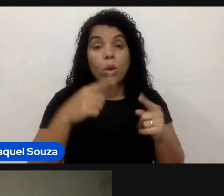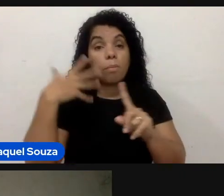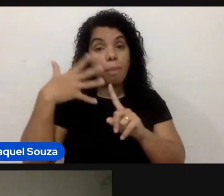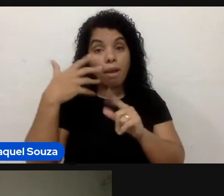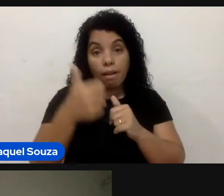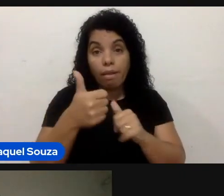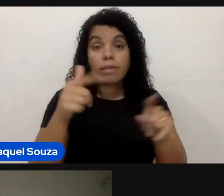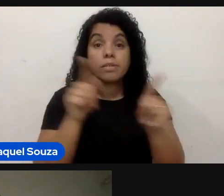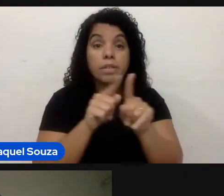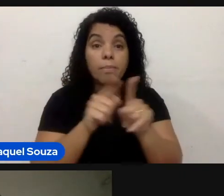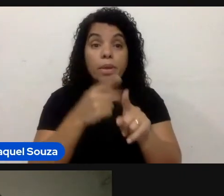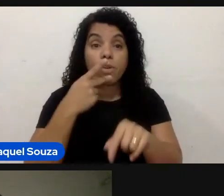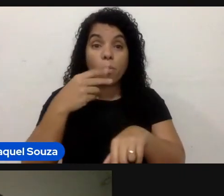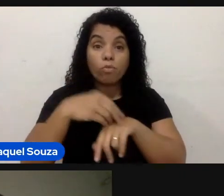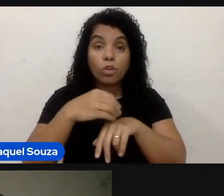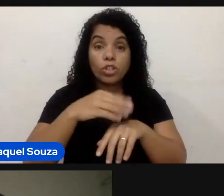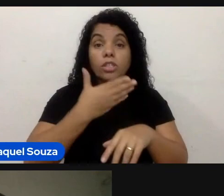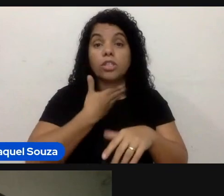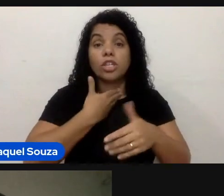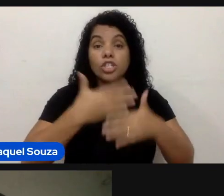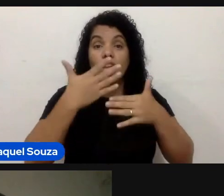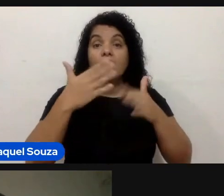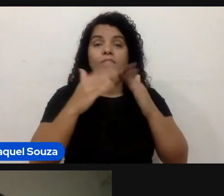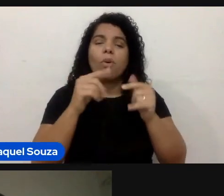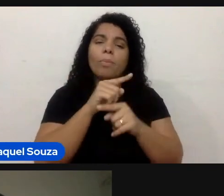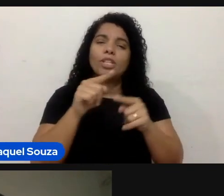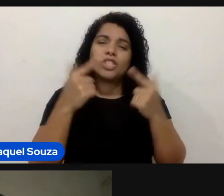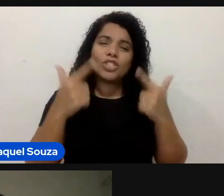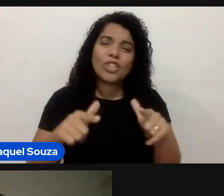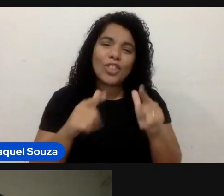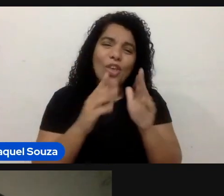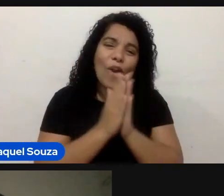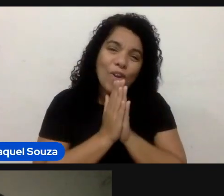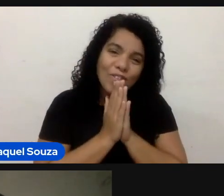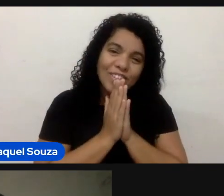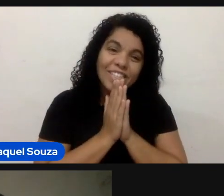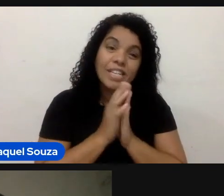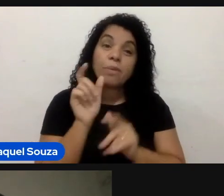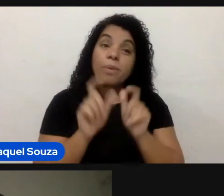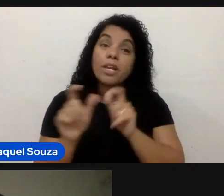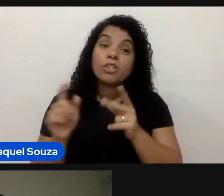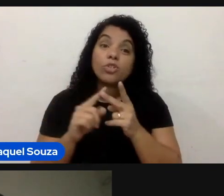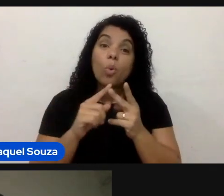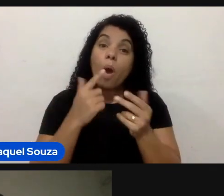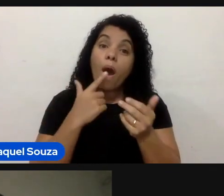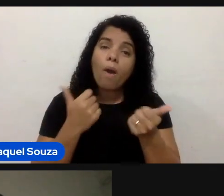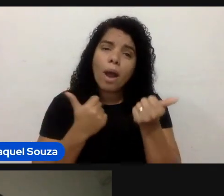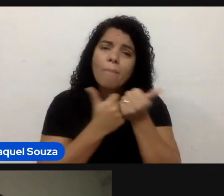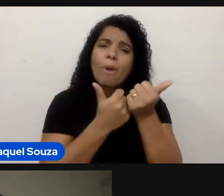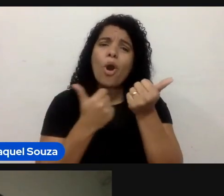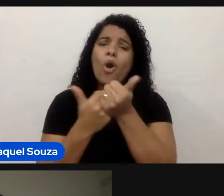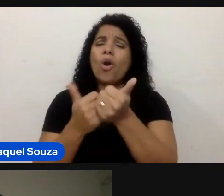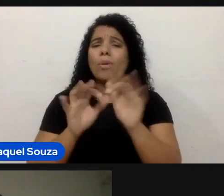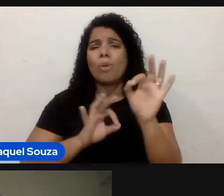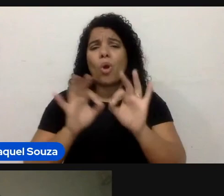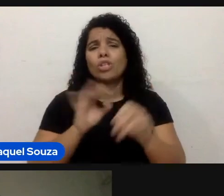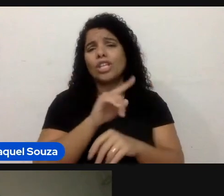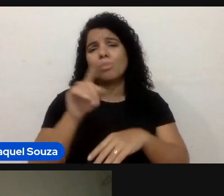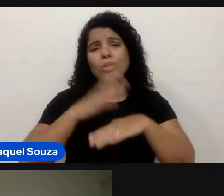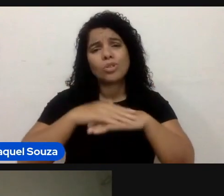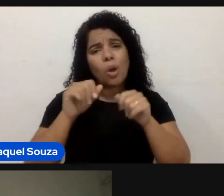como foi dito no chat, vou fazer um pedido de novo aí para o pessoal. Gente, apoiem os projetos que a galera constrói no